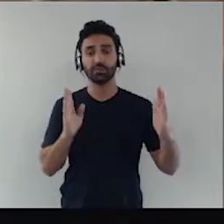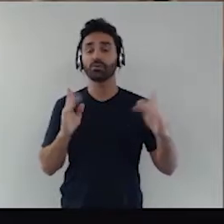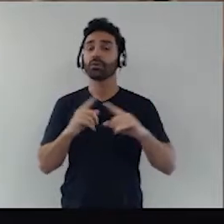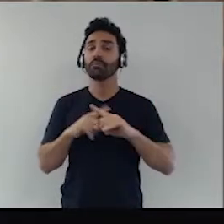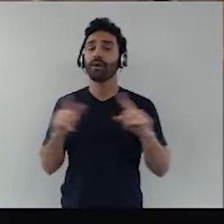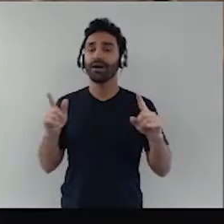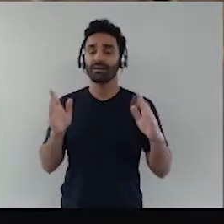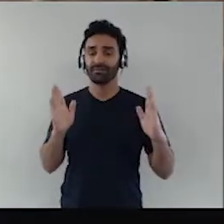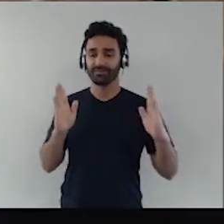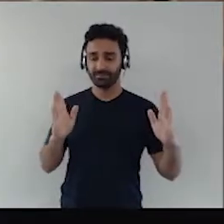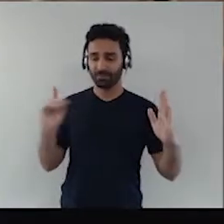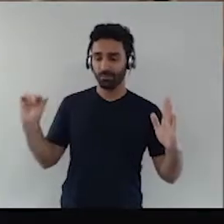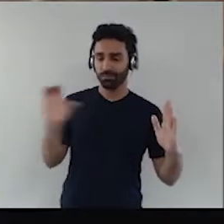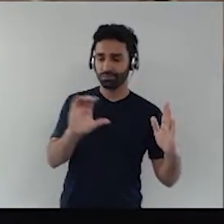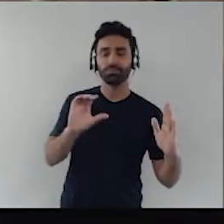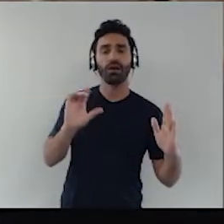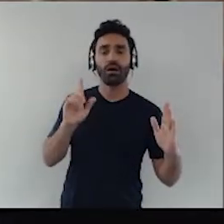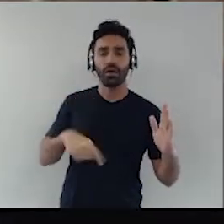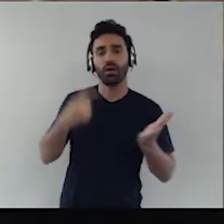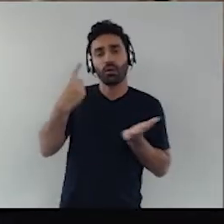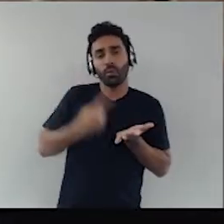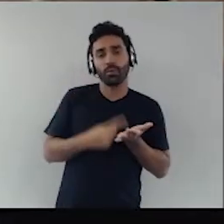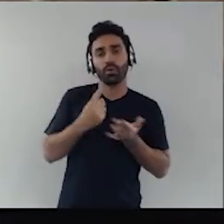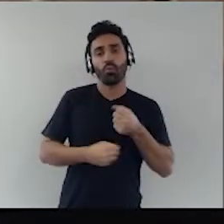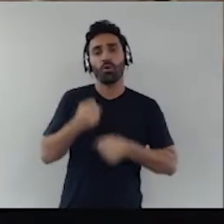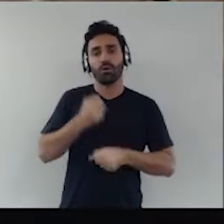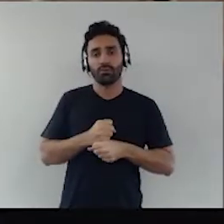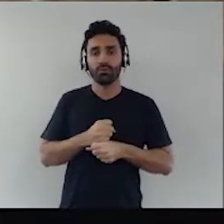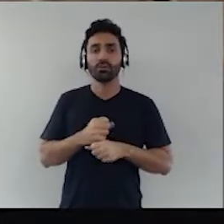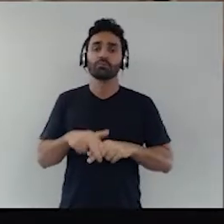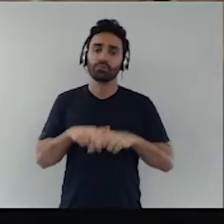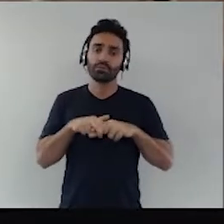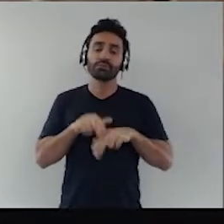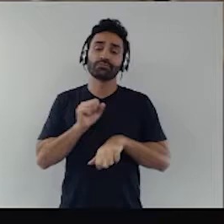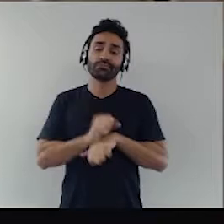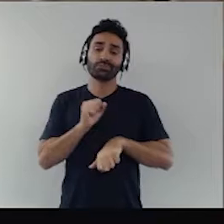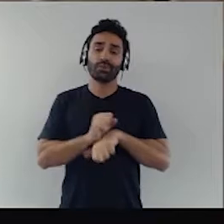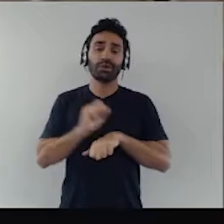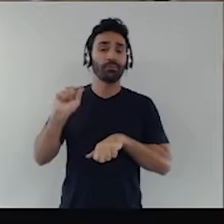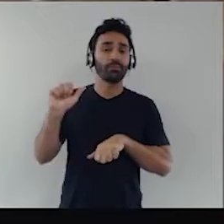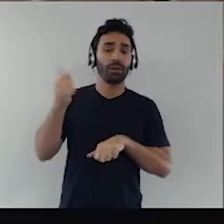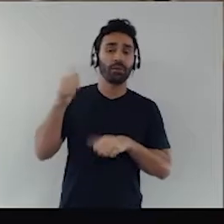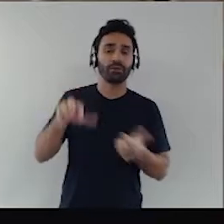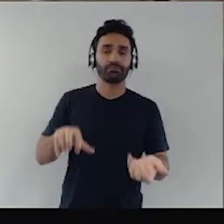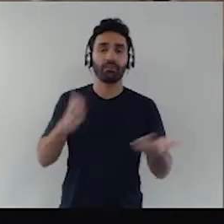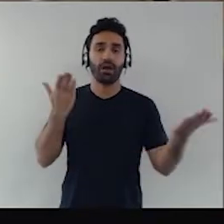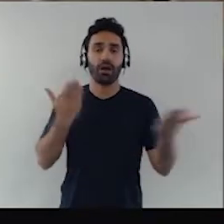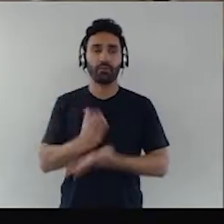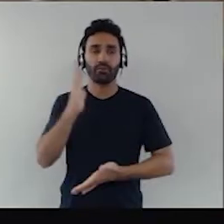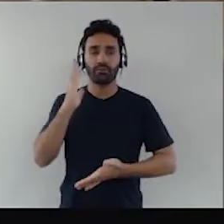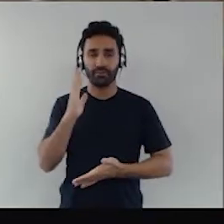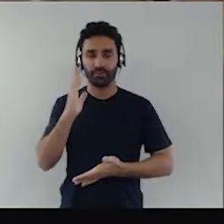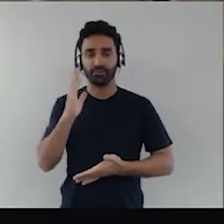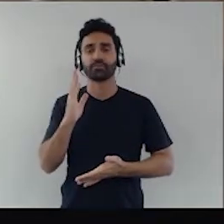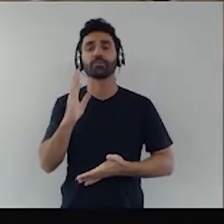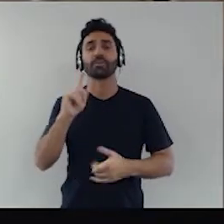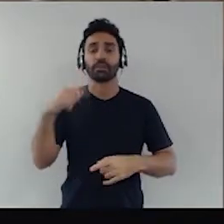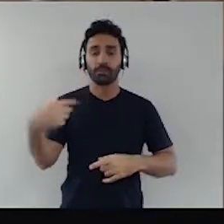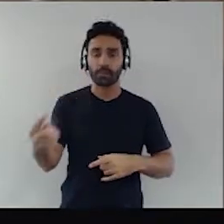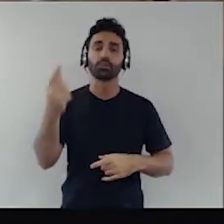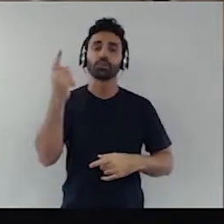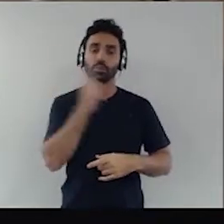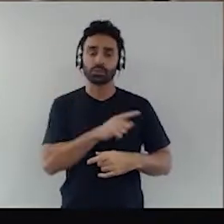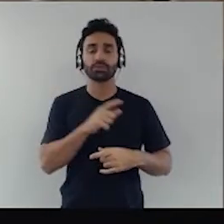de 2019, finalizam este mês, necessitando de nova aprovação legislativa pelo Congresso Nacional para que seja procedida a